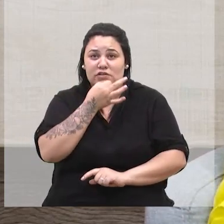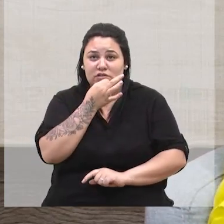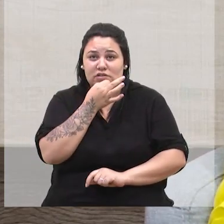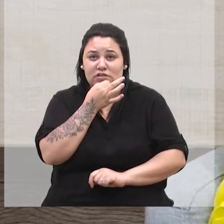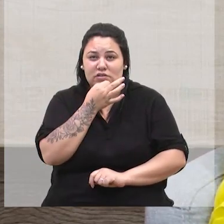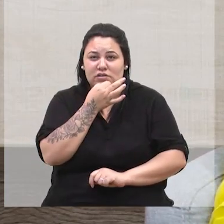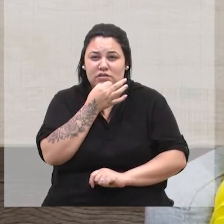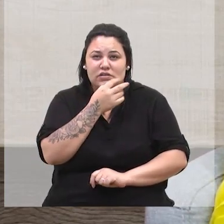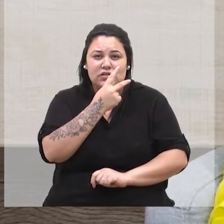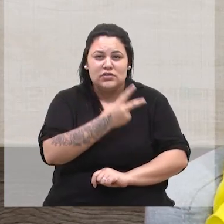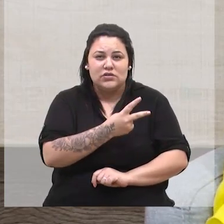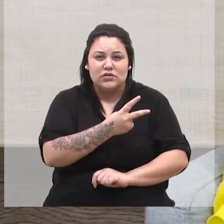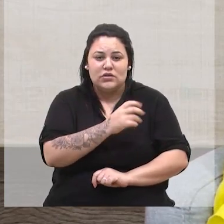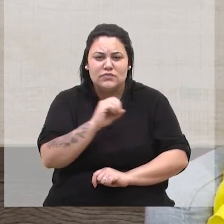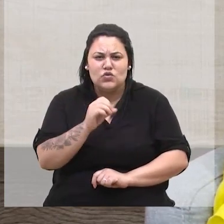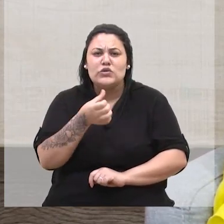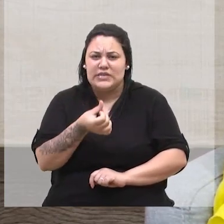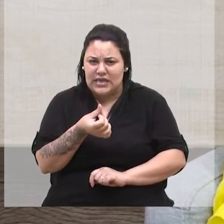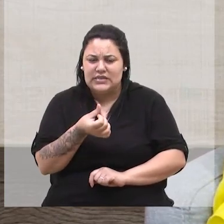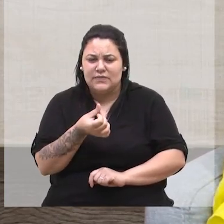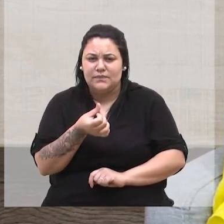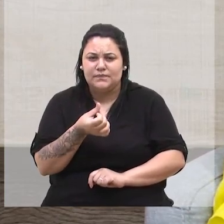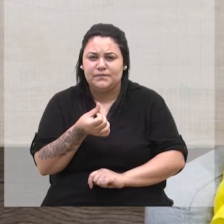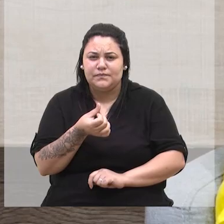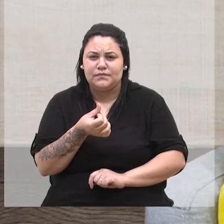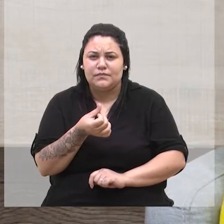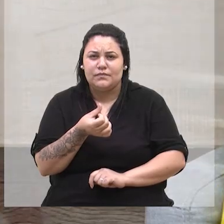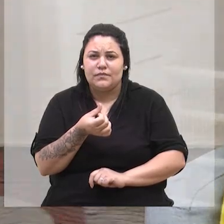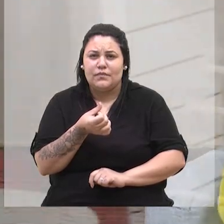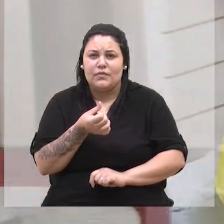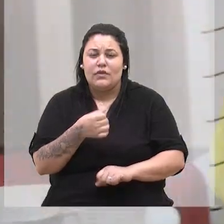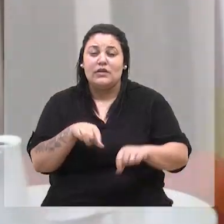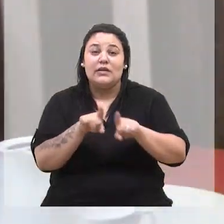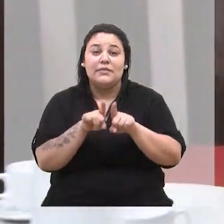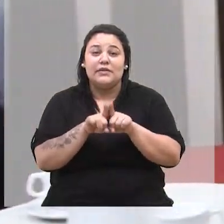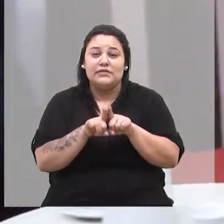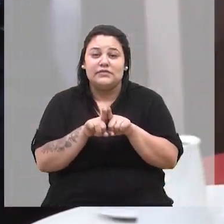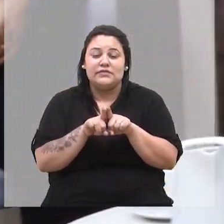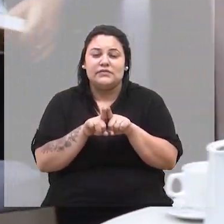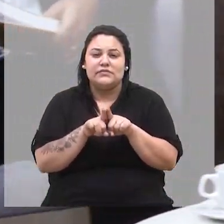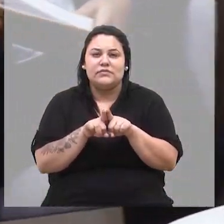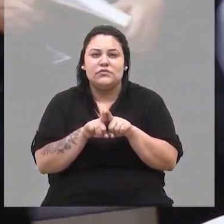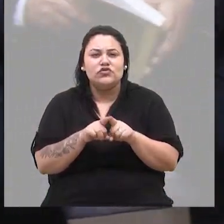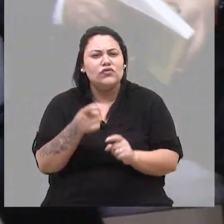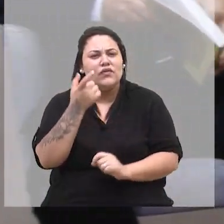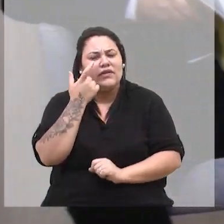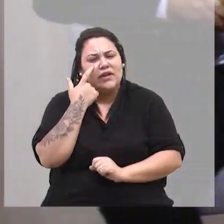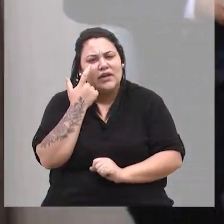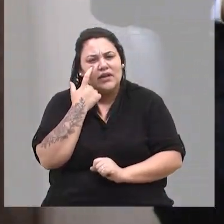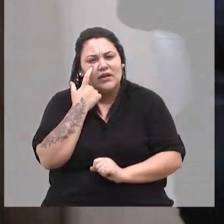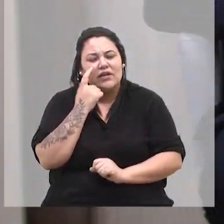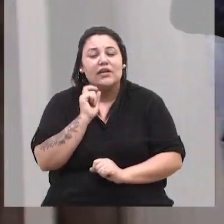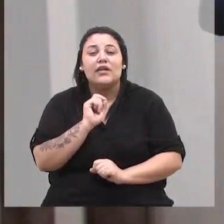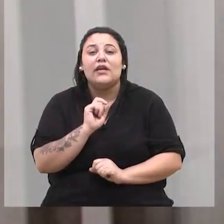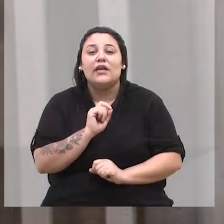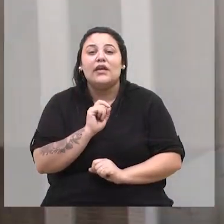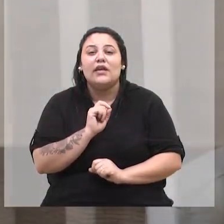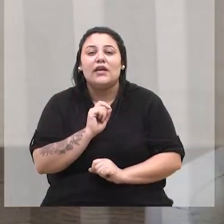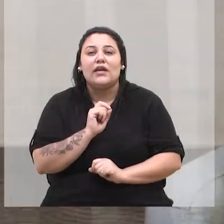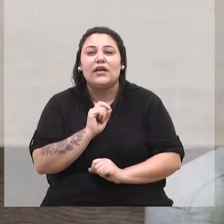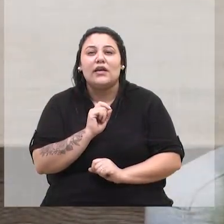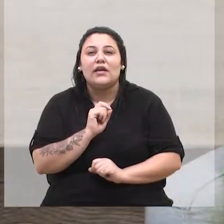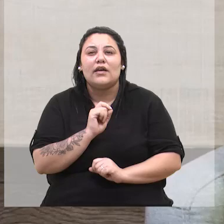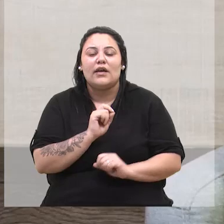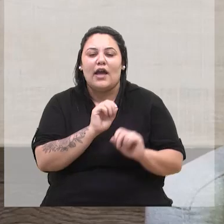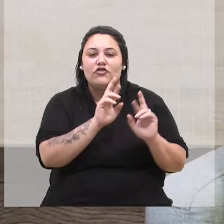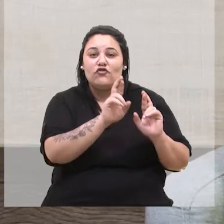em 2006. E com isto a gente evidencia que a diferença